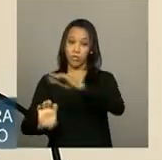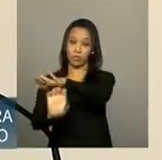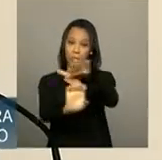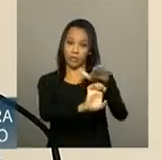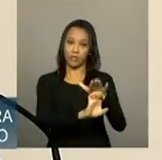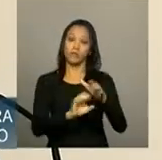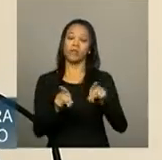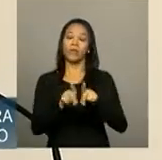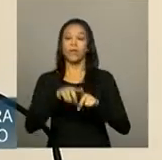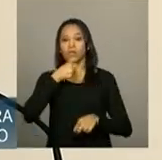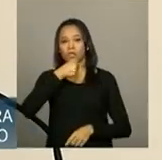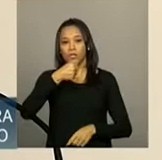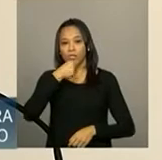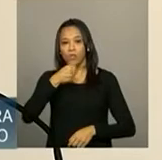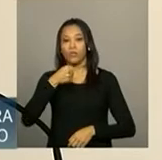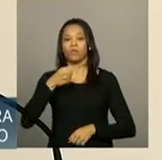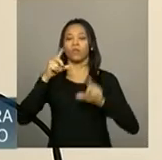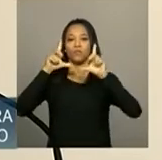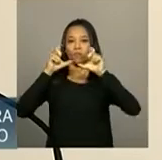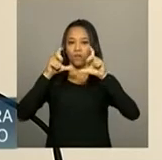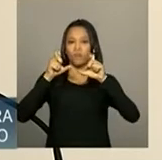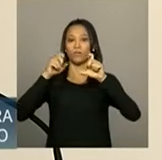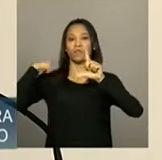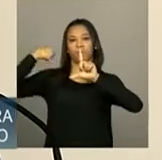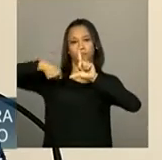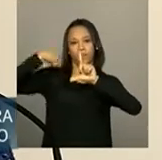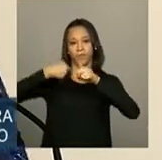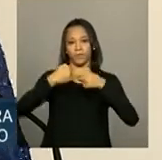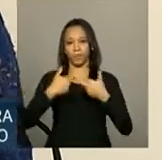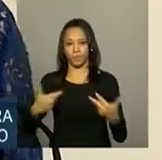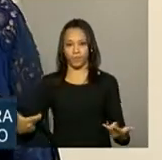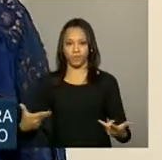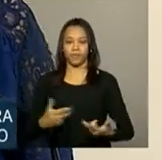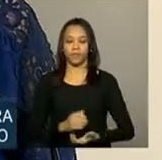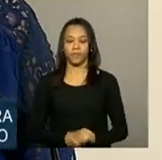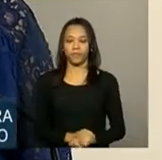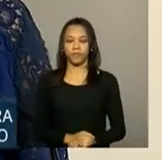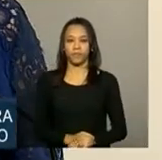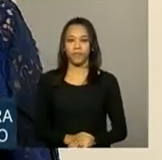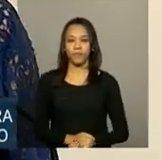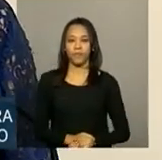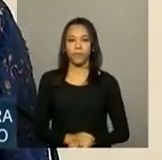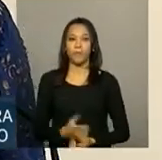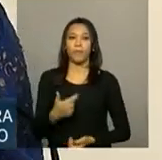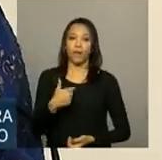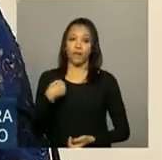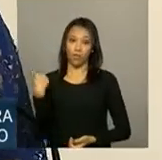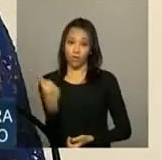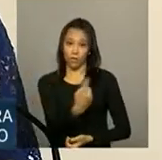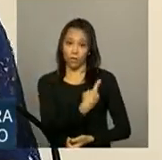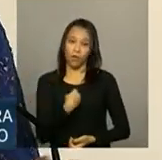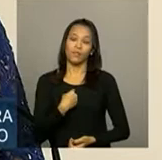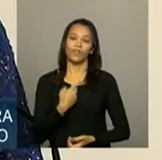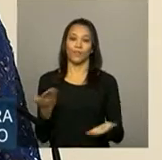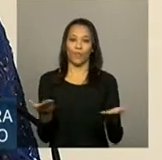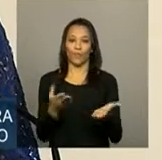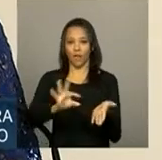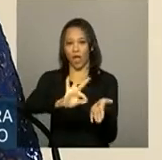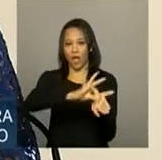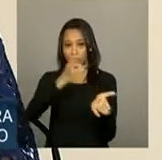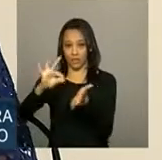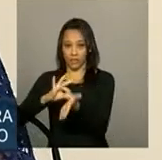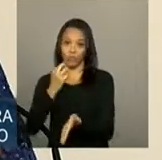jornalistas os fotógrafos e cinegrafistas é sem dúvida nenhuma nós estamos assinando